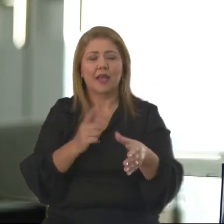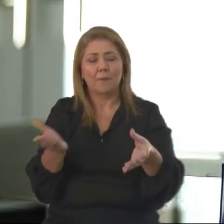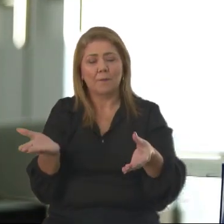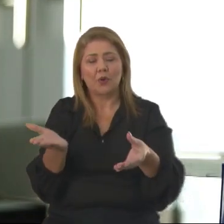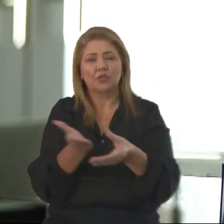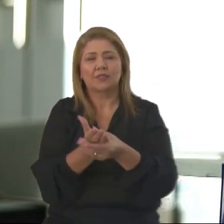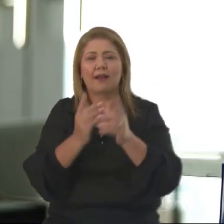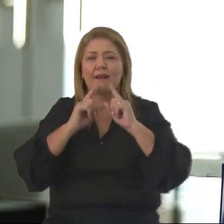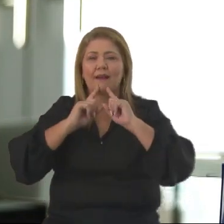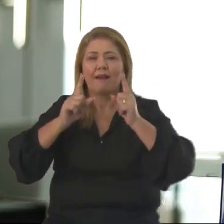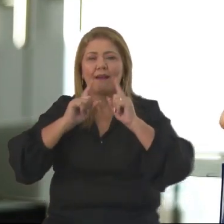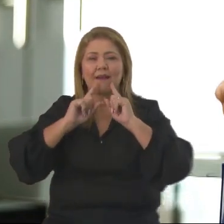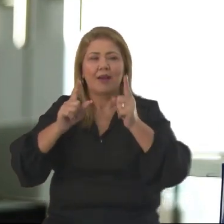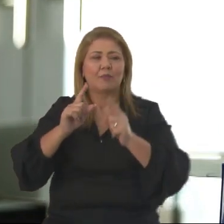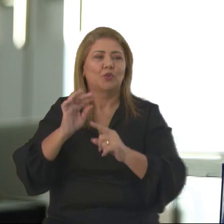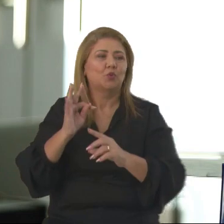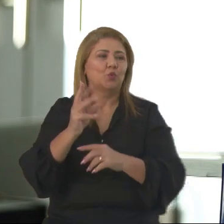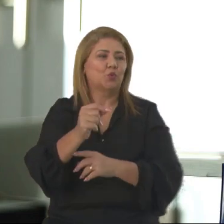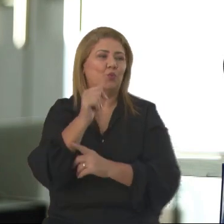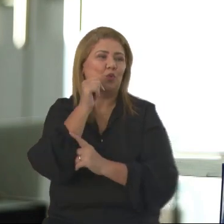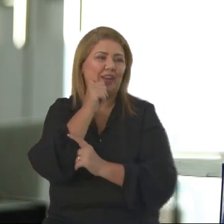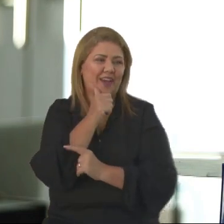reclamantes sejam mulheres.